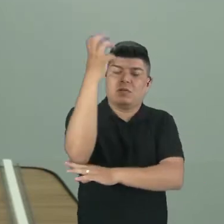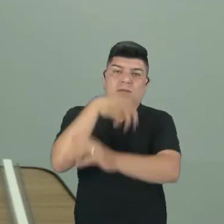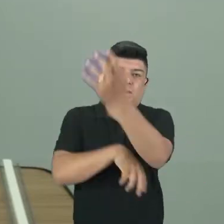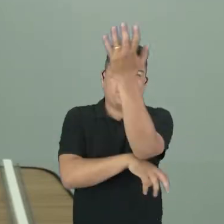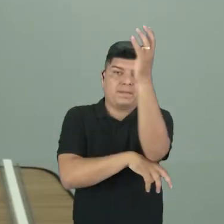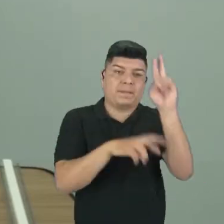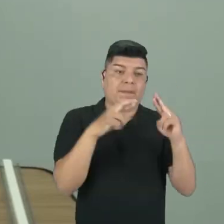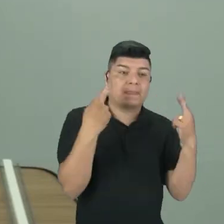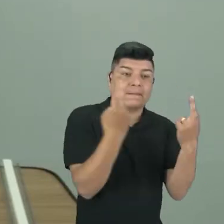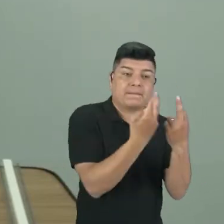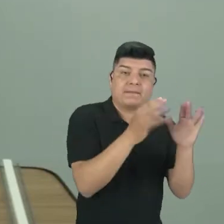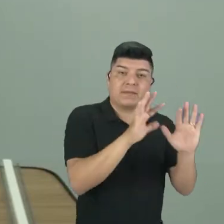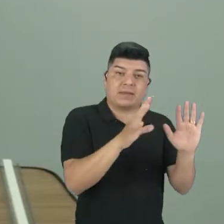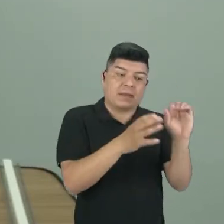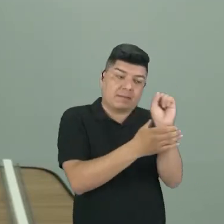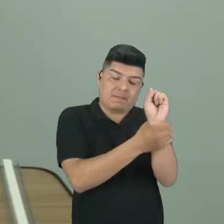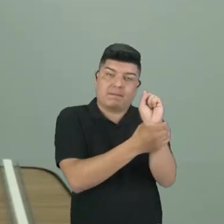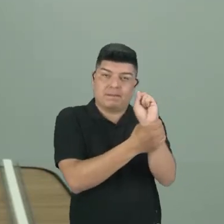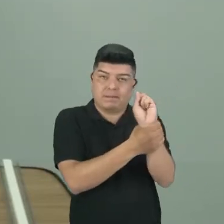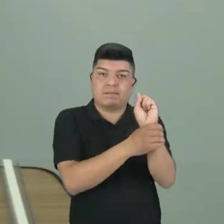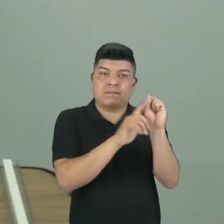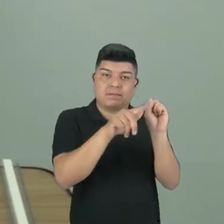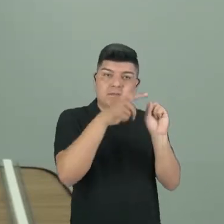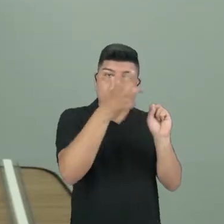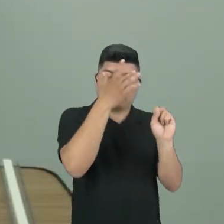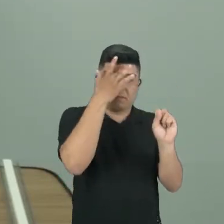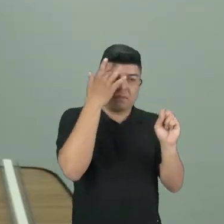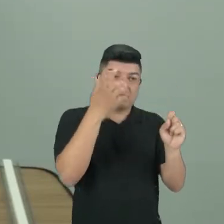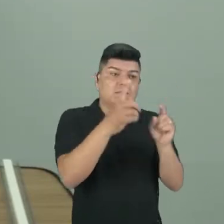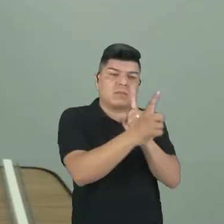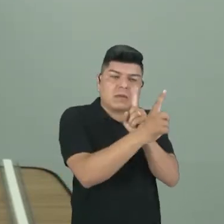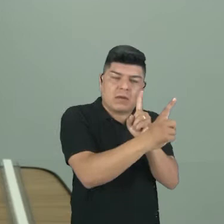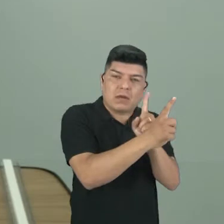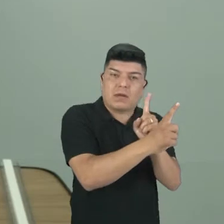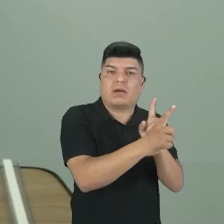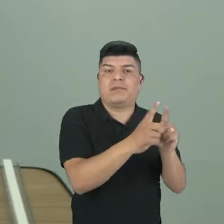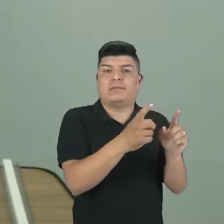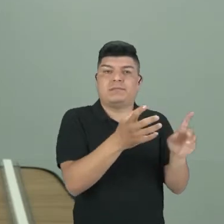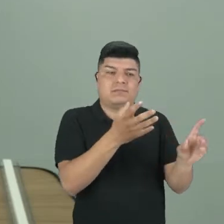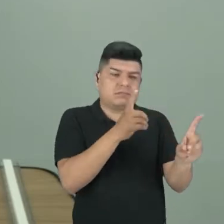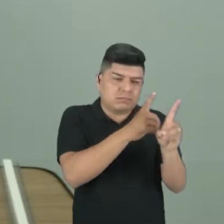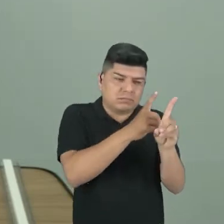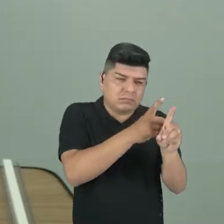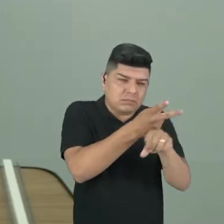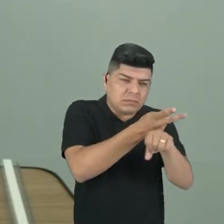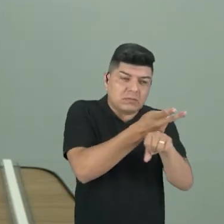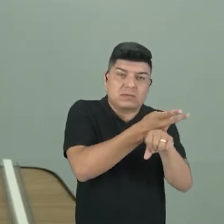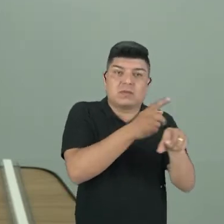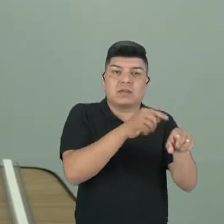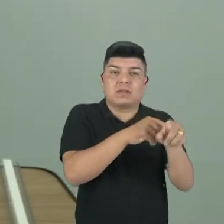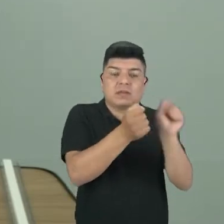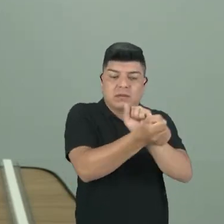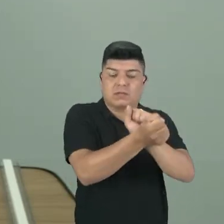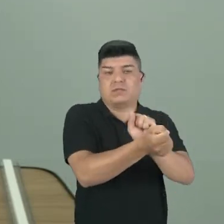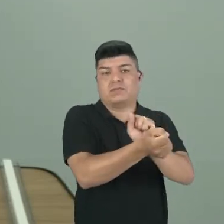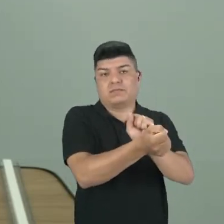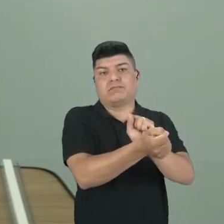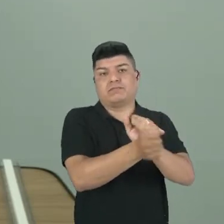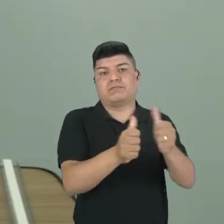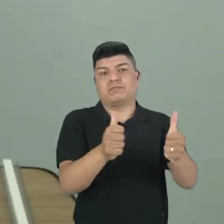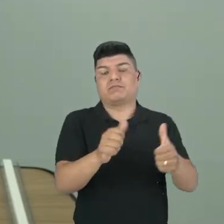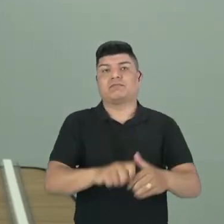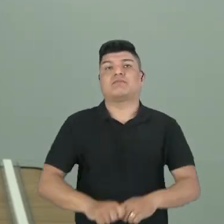reuniam ali para poder se proteger, né, com outras pessoas que estavam perseguindo, que os estavam tornando escravos, tá